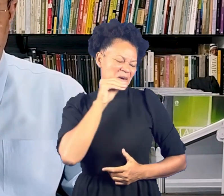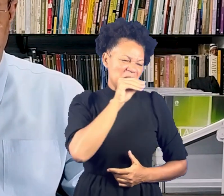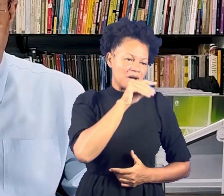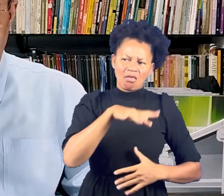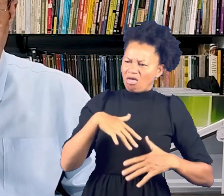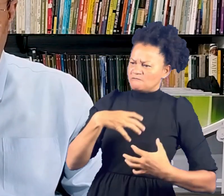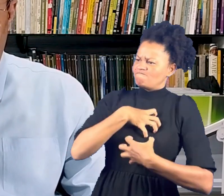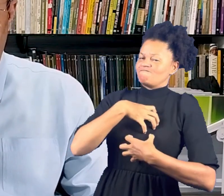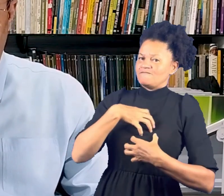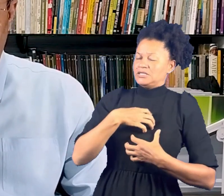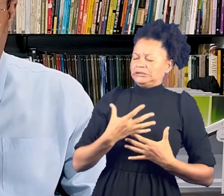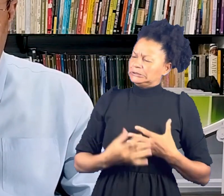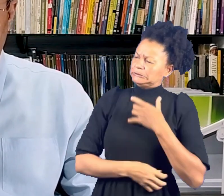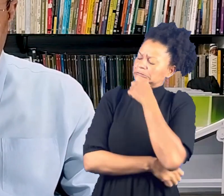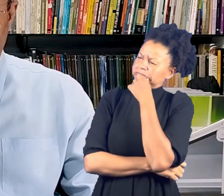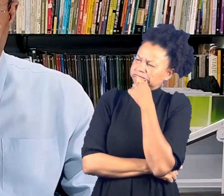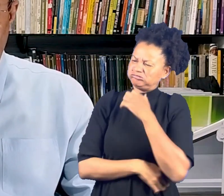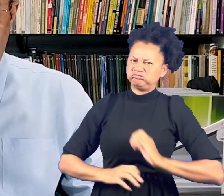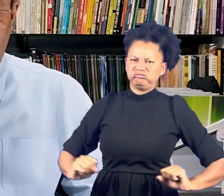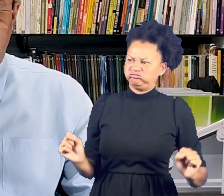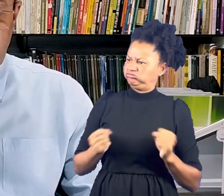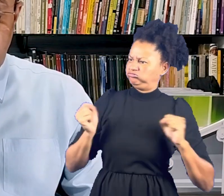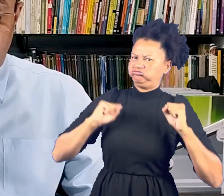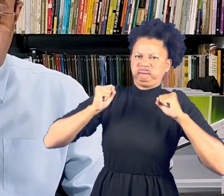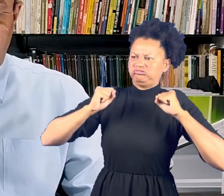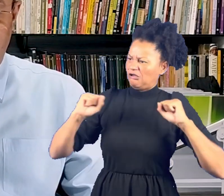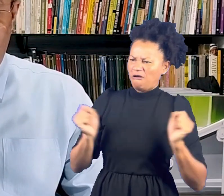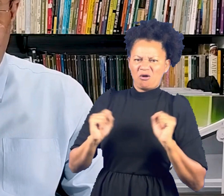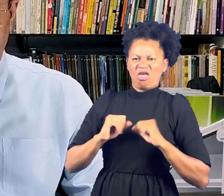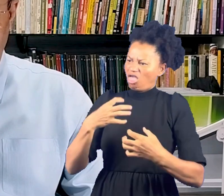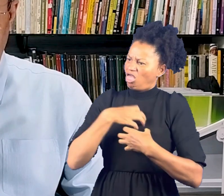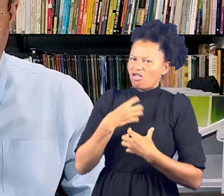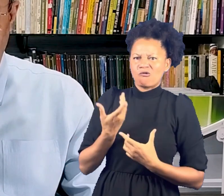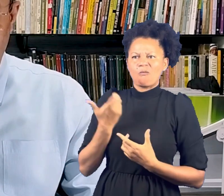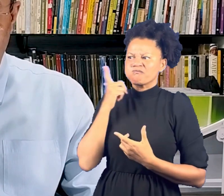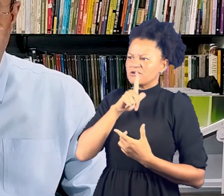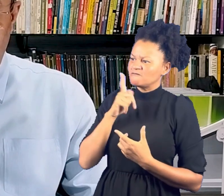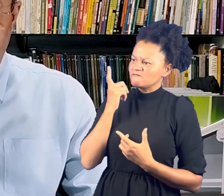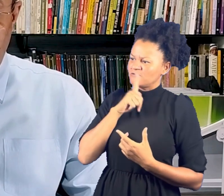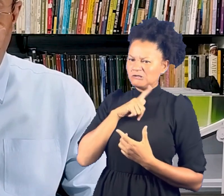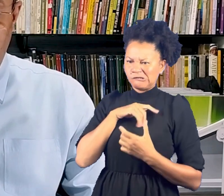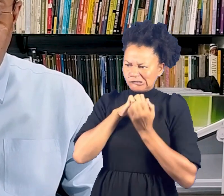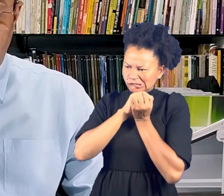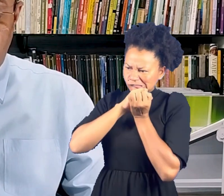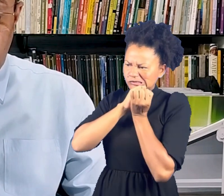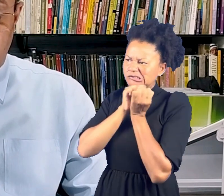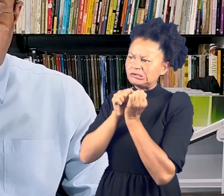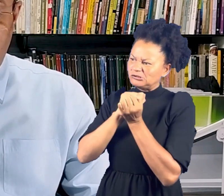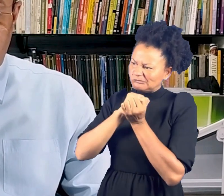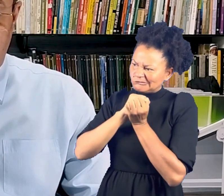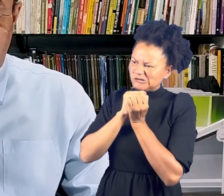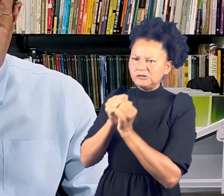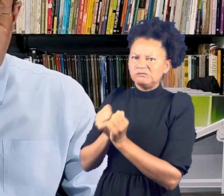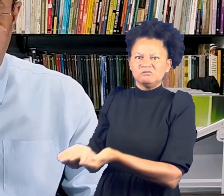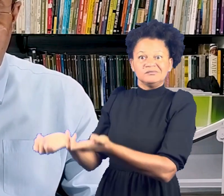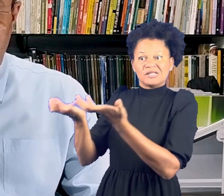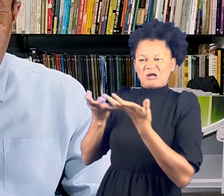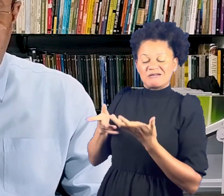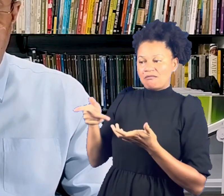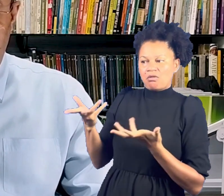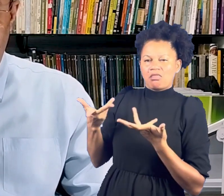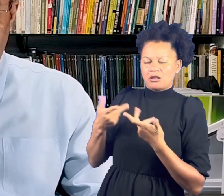falava. E ouvindo eles isto, enfureciam-se em seu coração, e rangiam os dentes contra